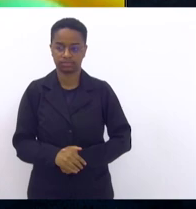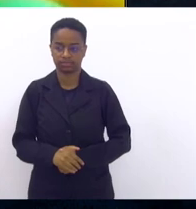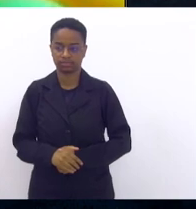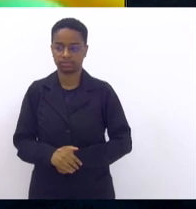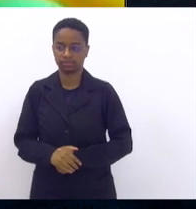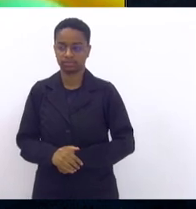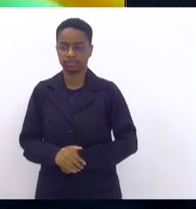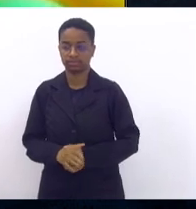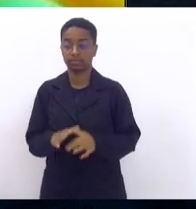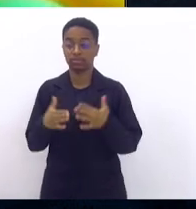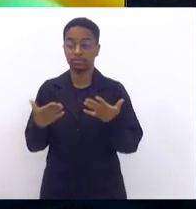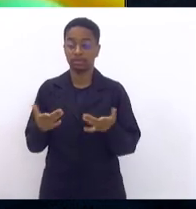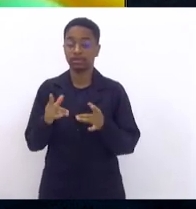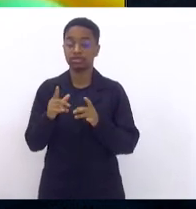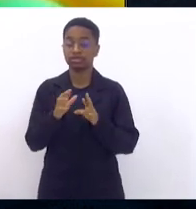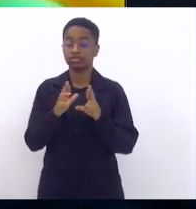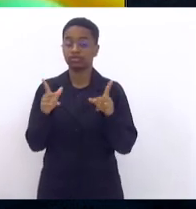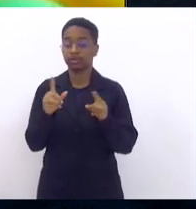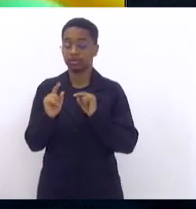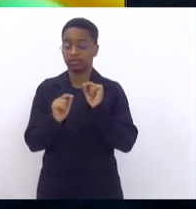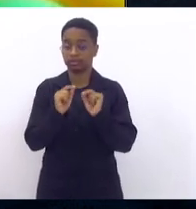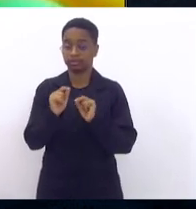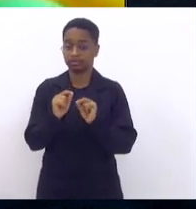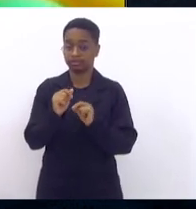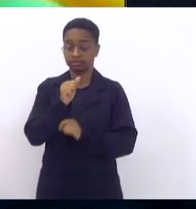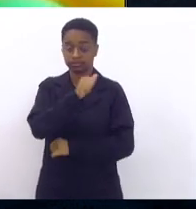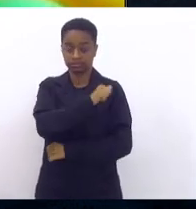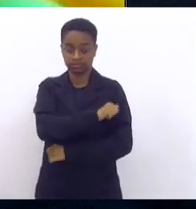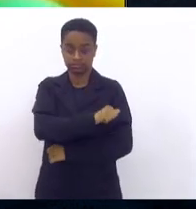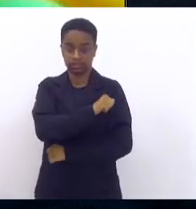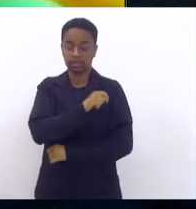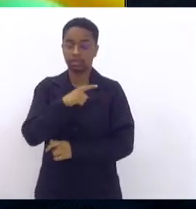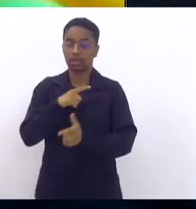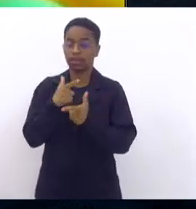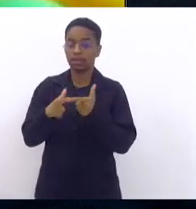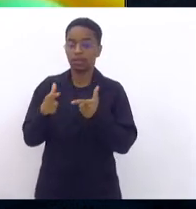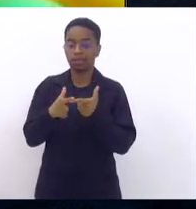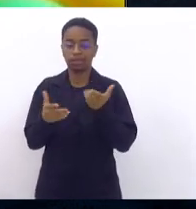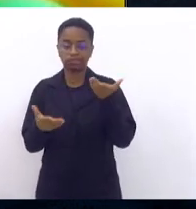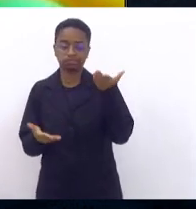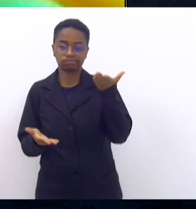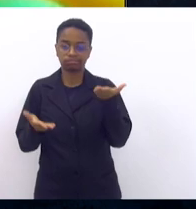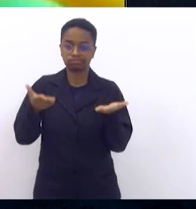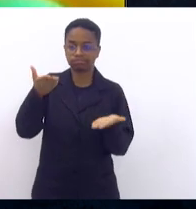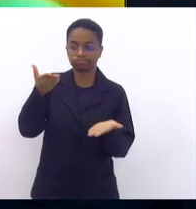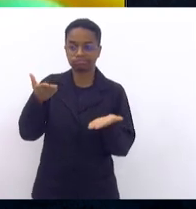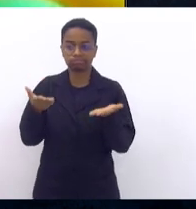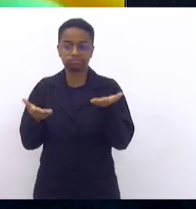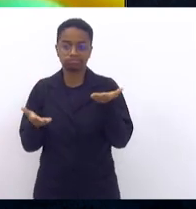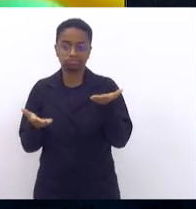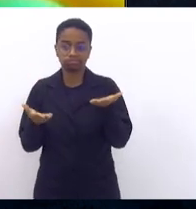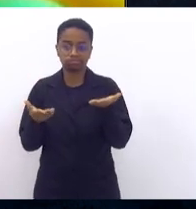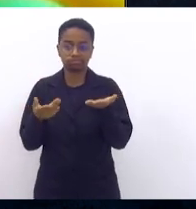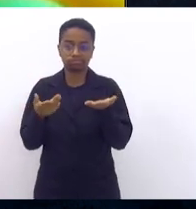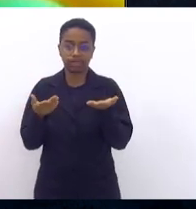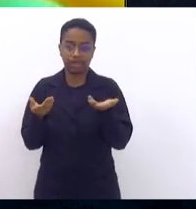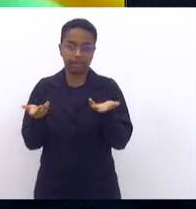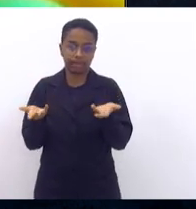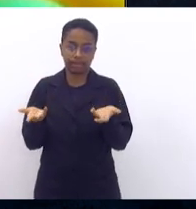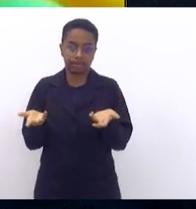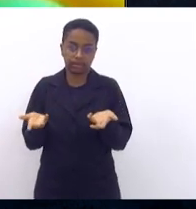E aí a diferença é que o Rio de Janeiro tem um problema de balanço é balança de